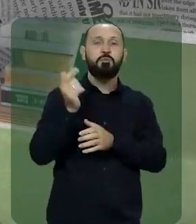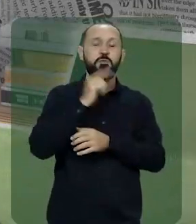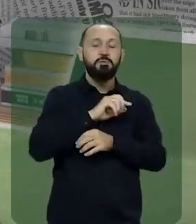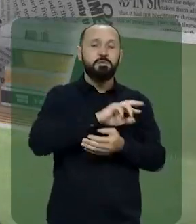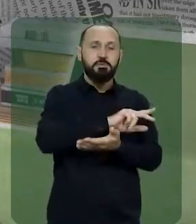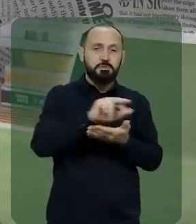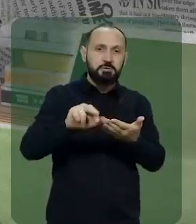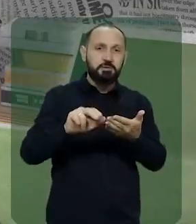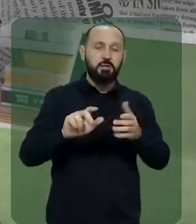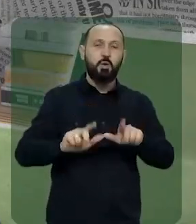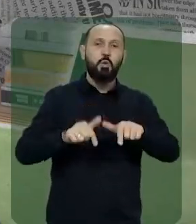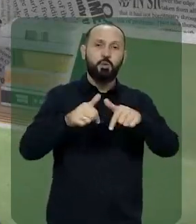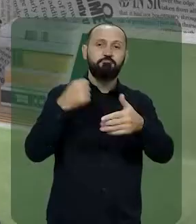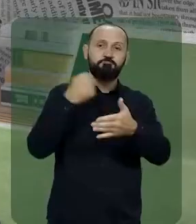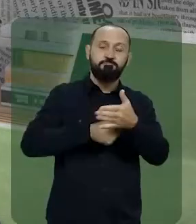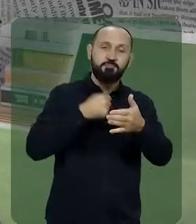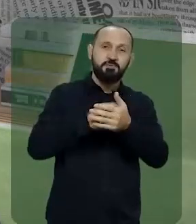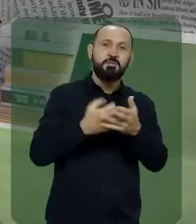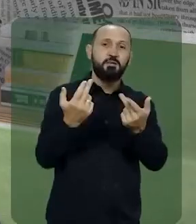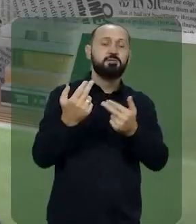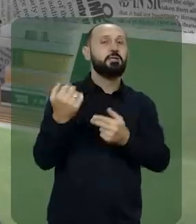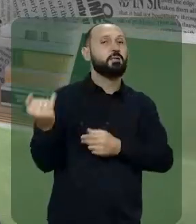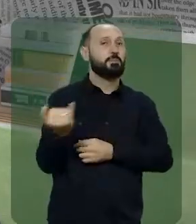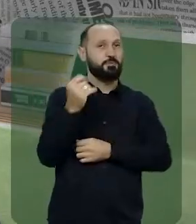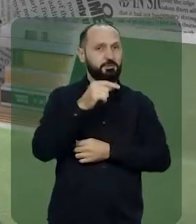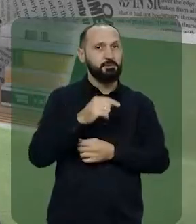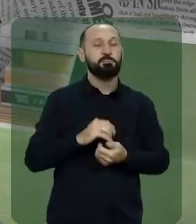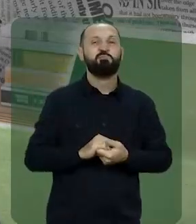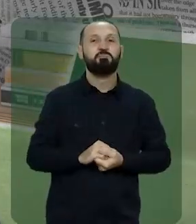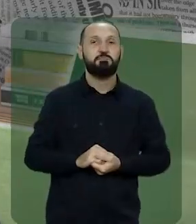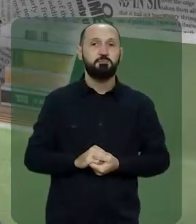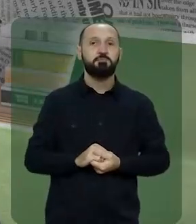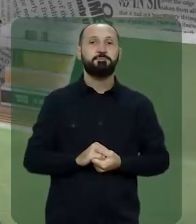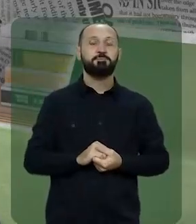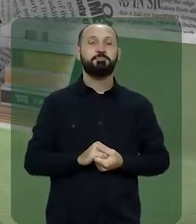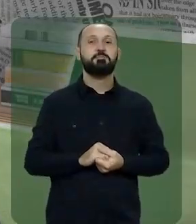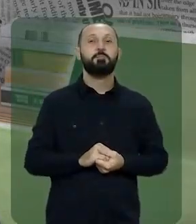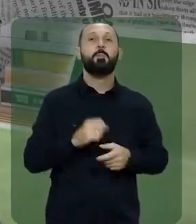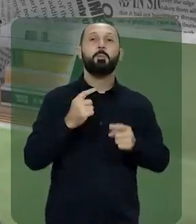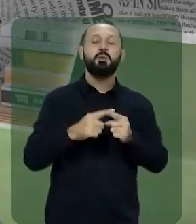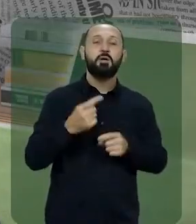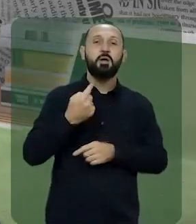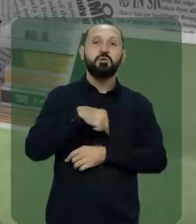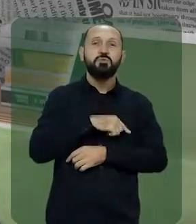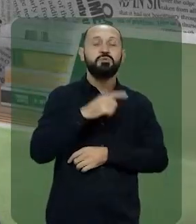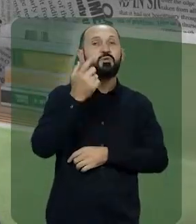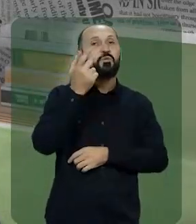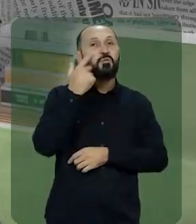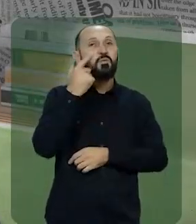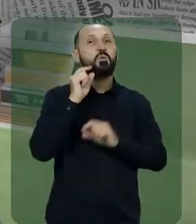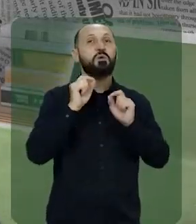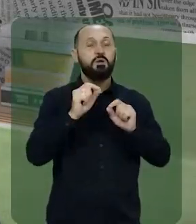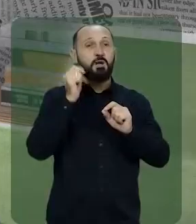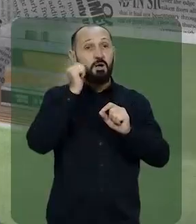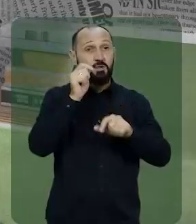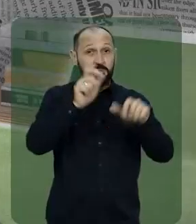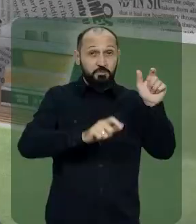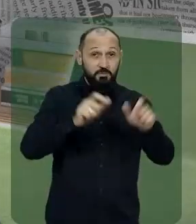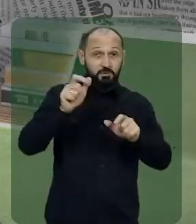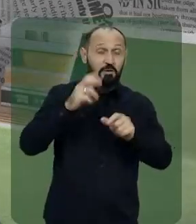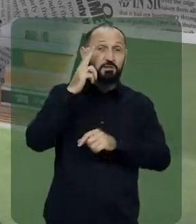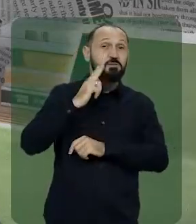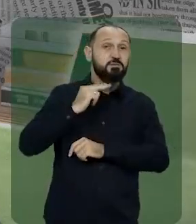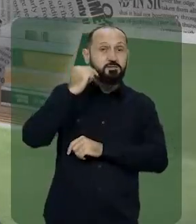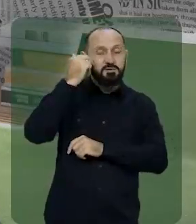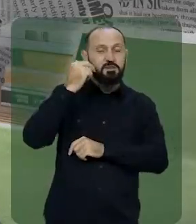conseguirem várias conquistas, essa é uma importante. É importante, porque a gente vê o quanto as mulheres negras